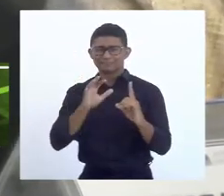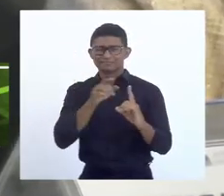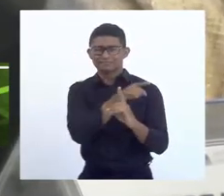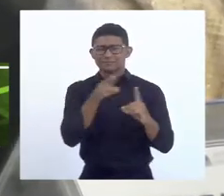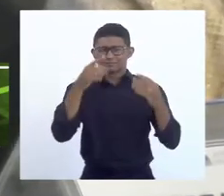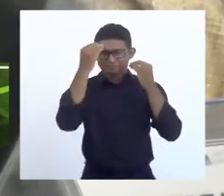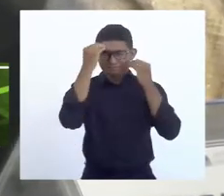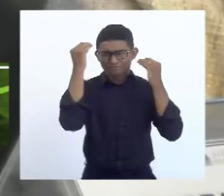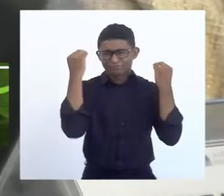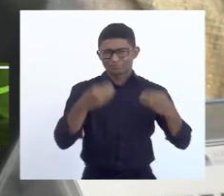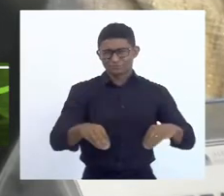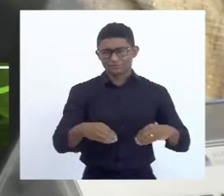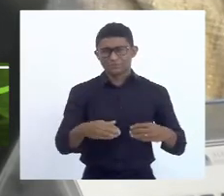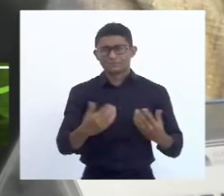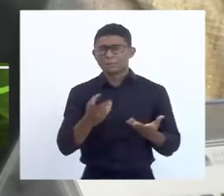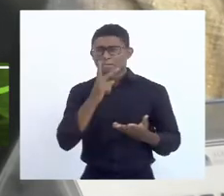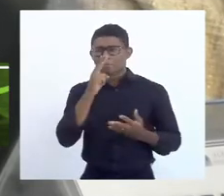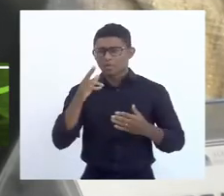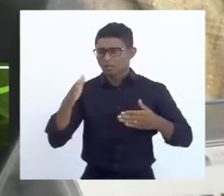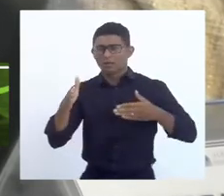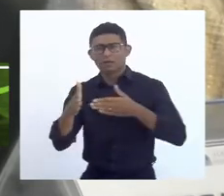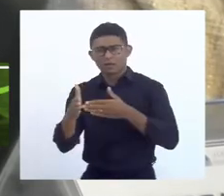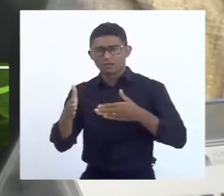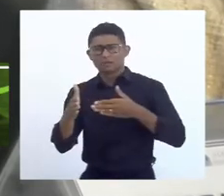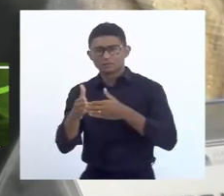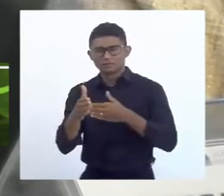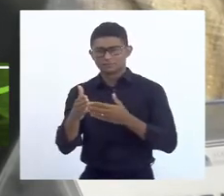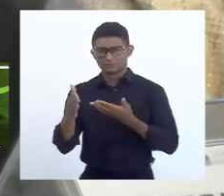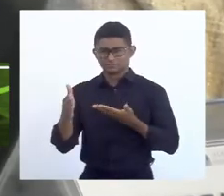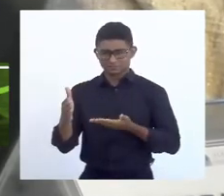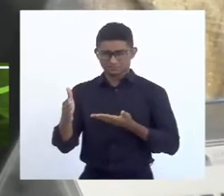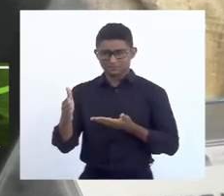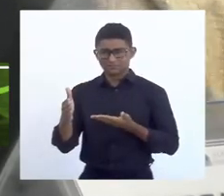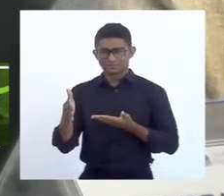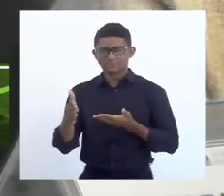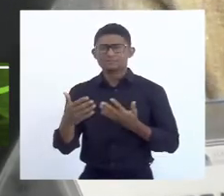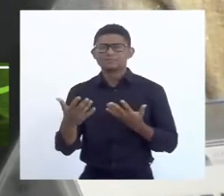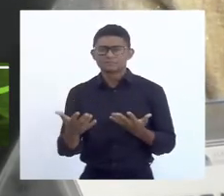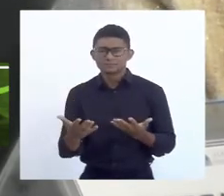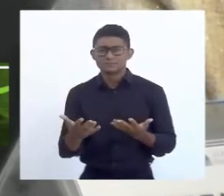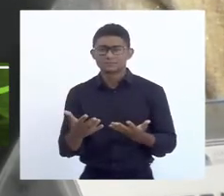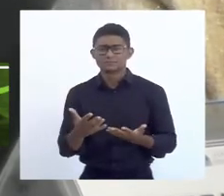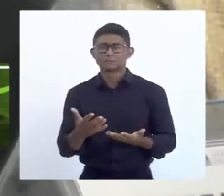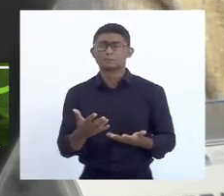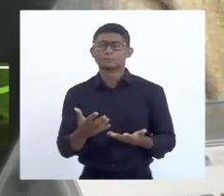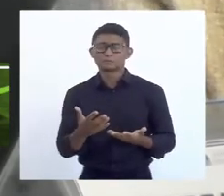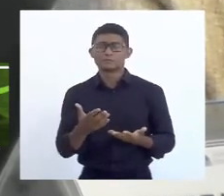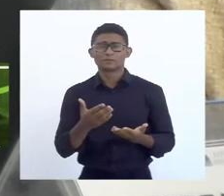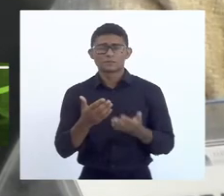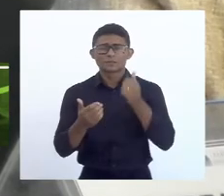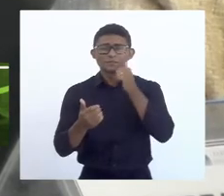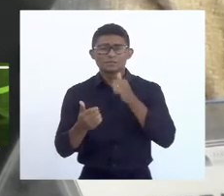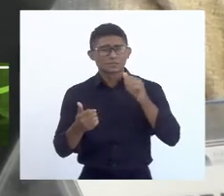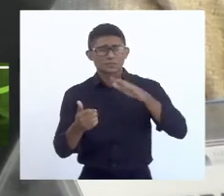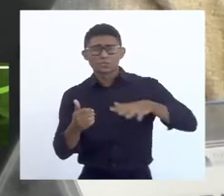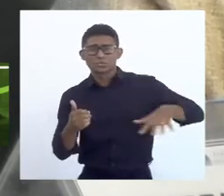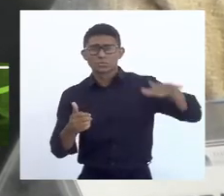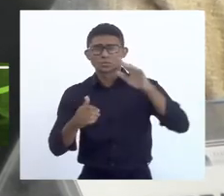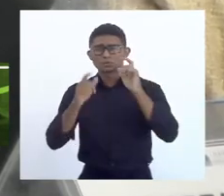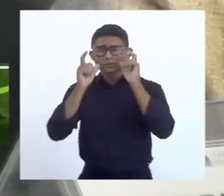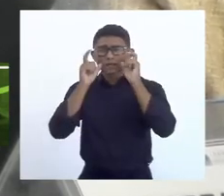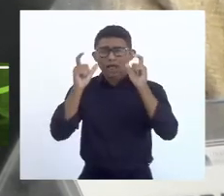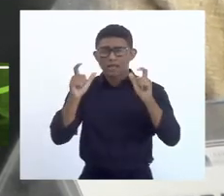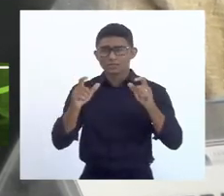apenas sobre uma barreira, mas ele fala sobre a barreira que vai permear todas as barreiras relacionadas ao interesse de